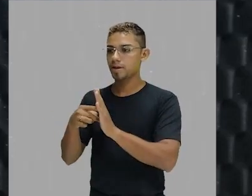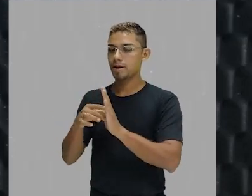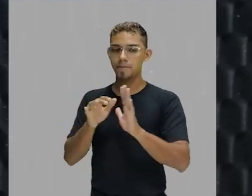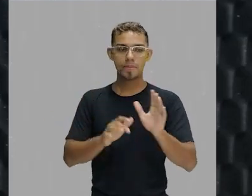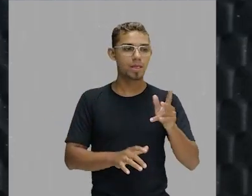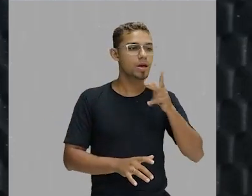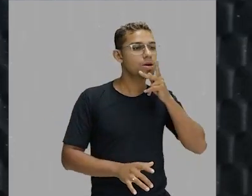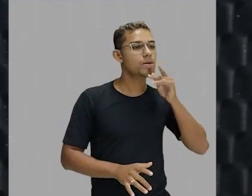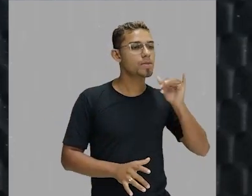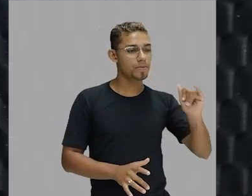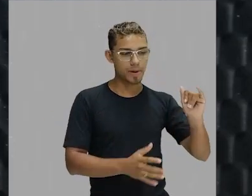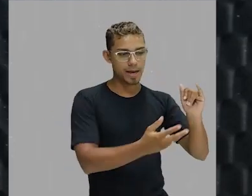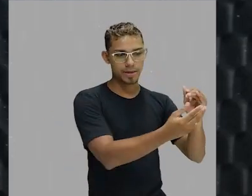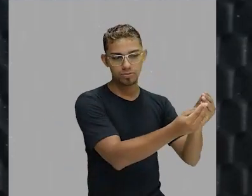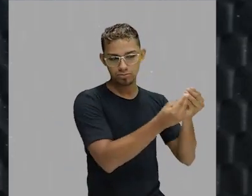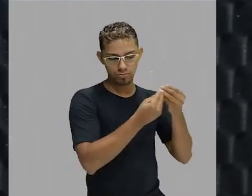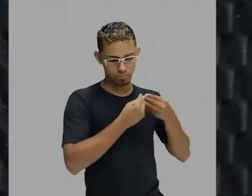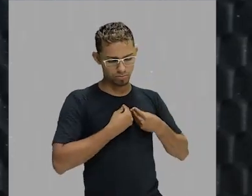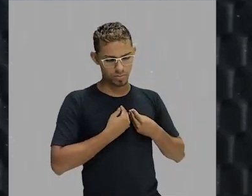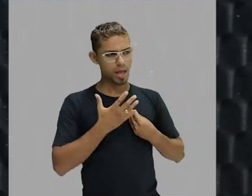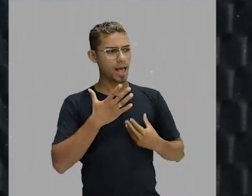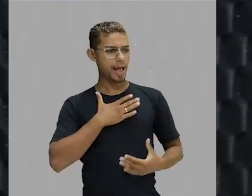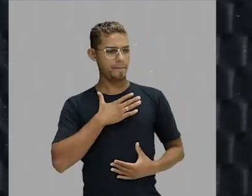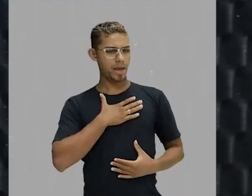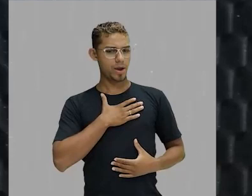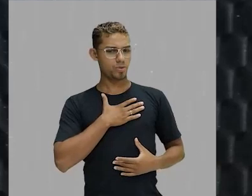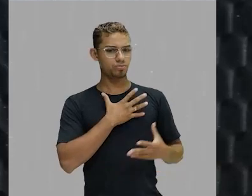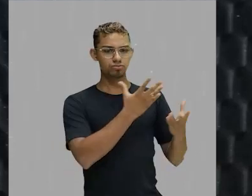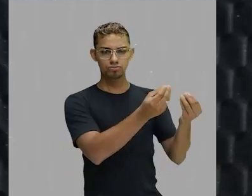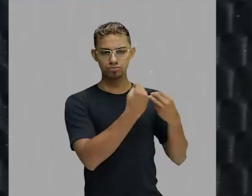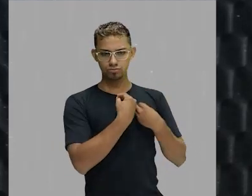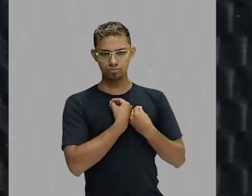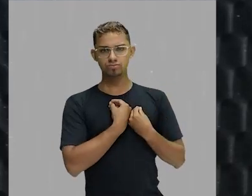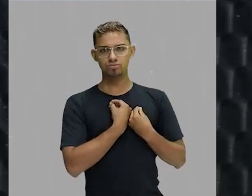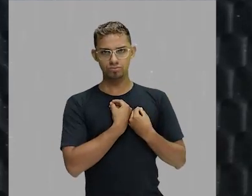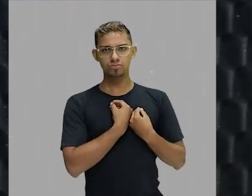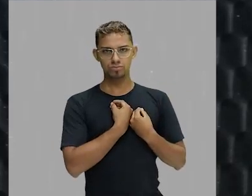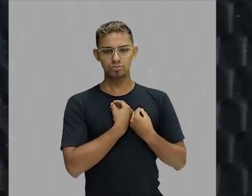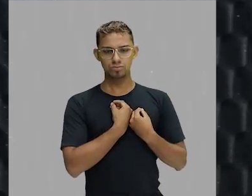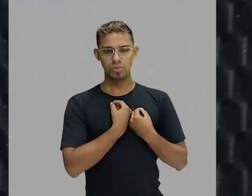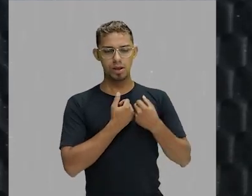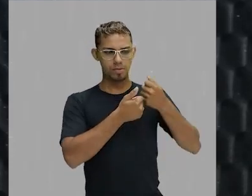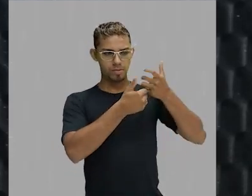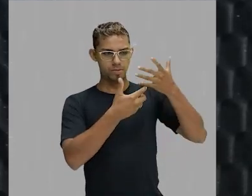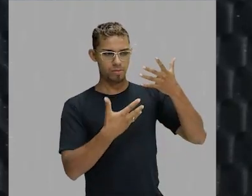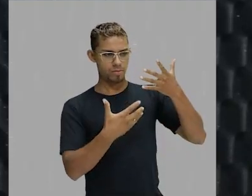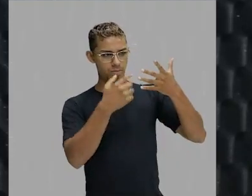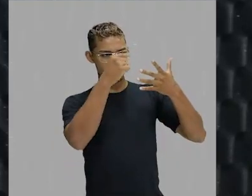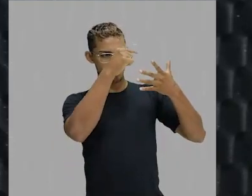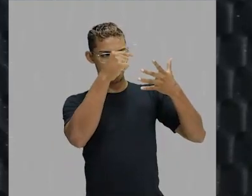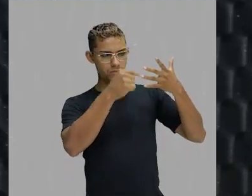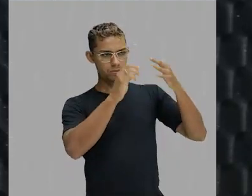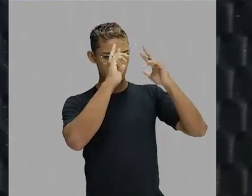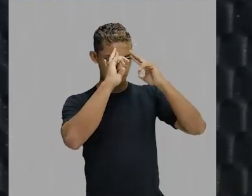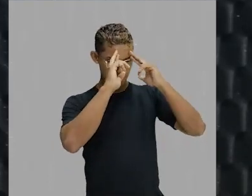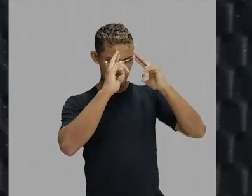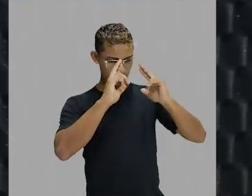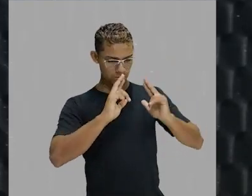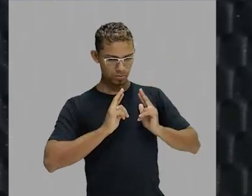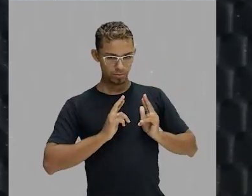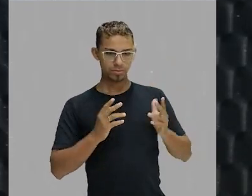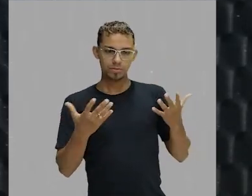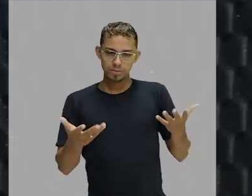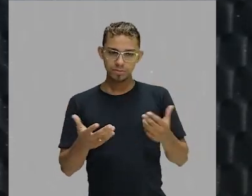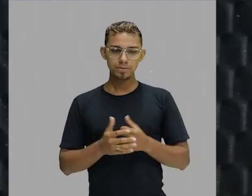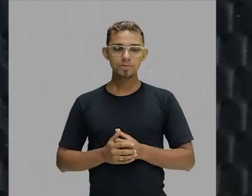familiar. E aí eu vou ficar com esse patrimônio para mim, porque é recebido do pai, já que o sistema era um patriarcado, que as coisas vão se modificando. Ele